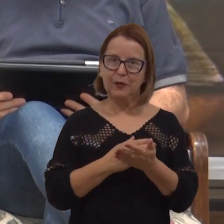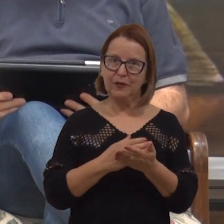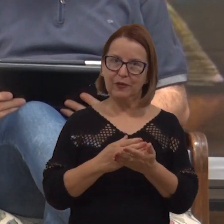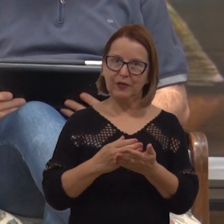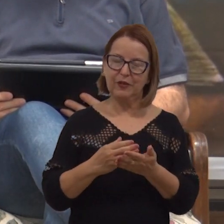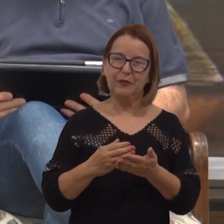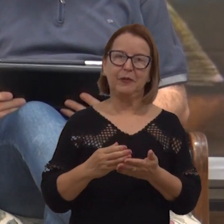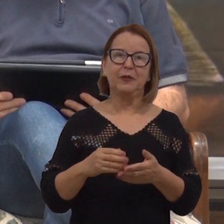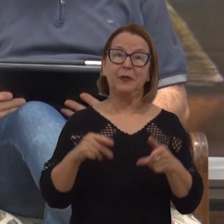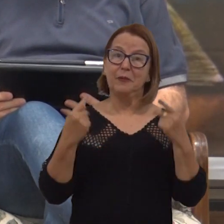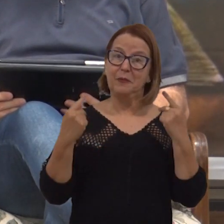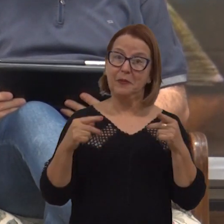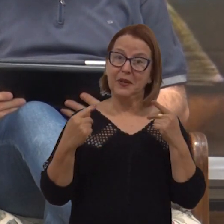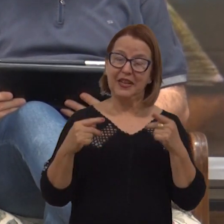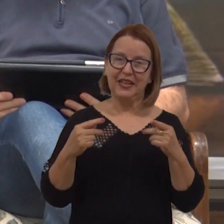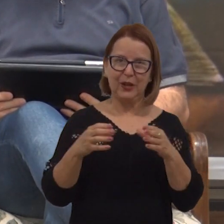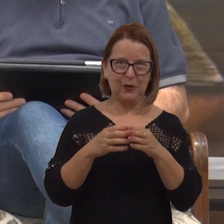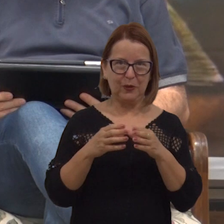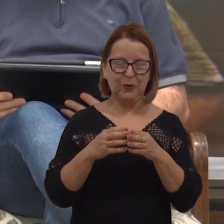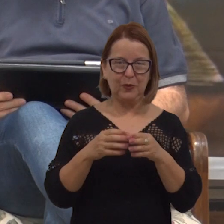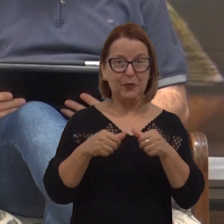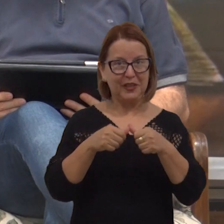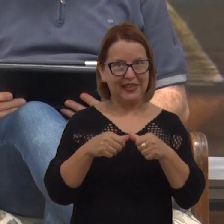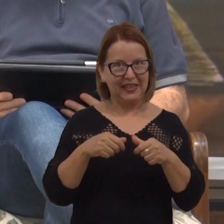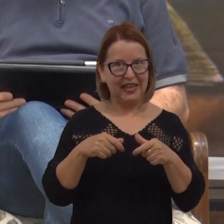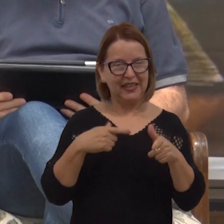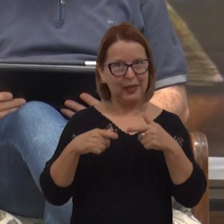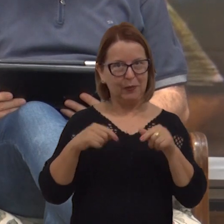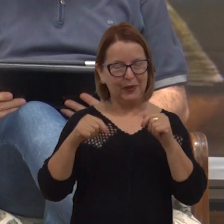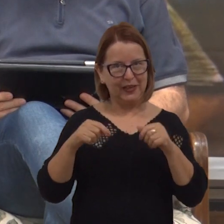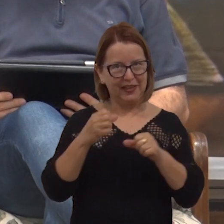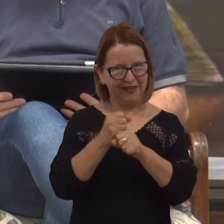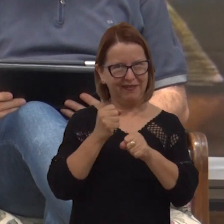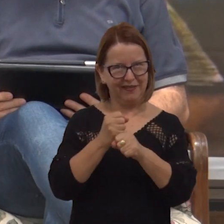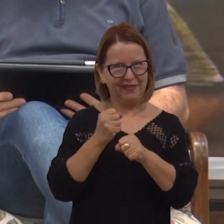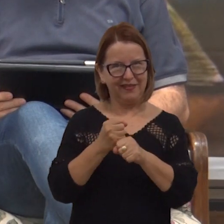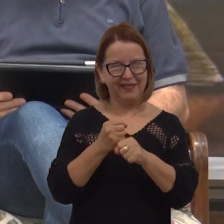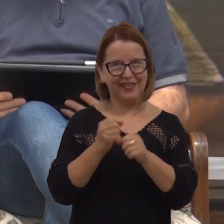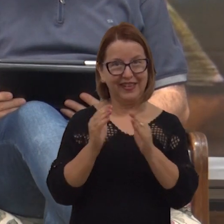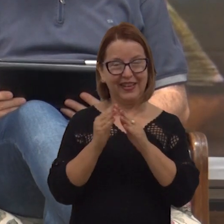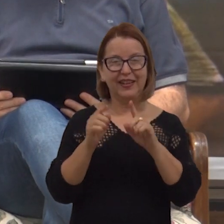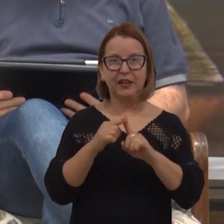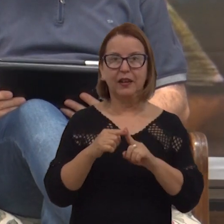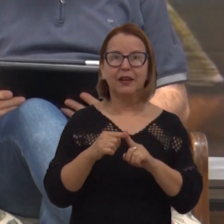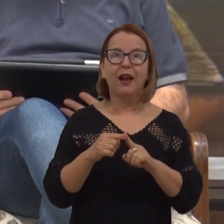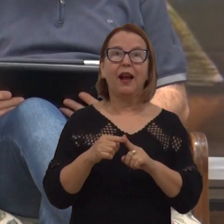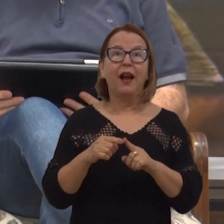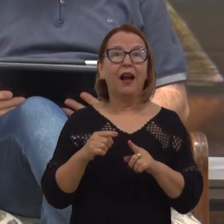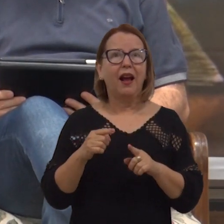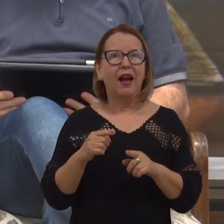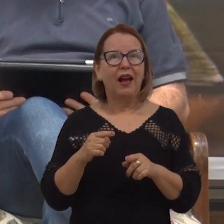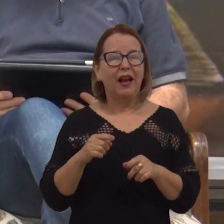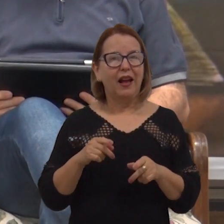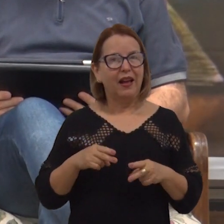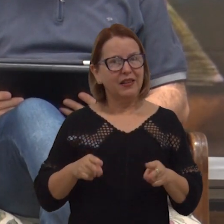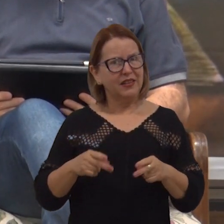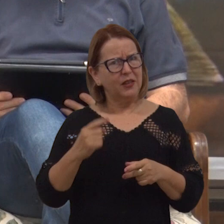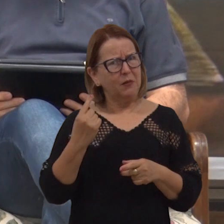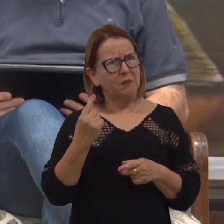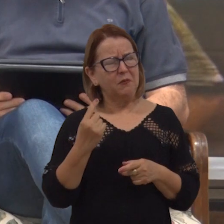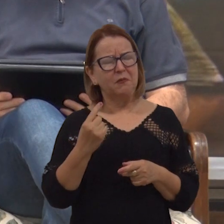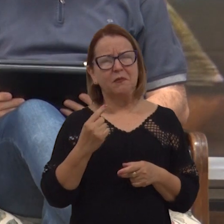o trabalho aqui com os irmãos da obra, às vezes eu estou aqui, eles falam, ô pastor, vai ter palavra hoje? Eles têm,